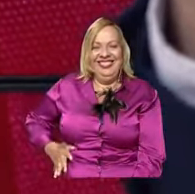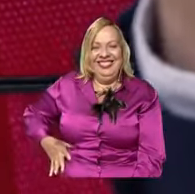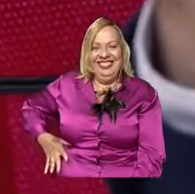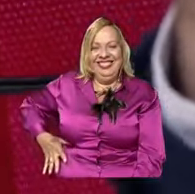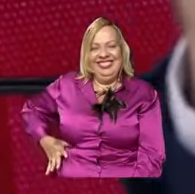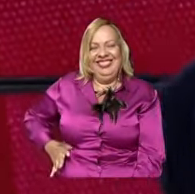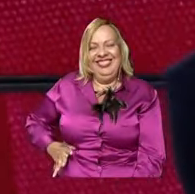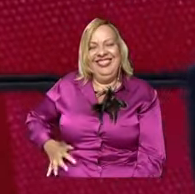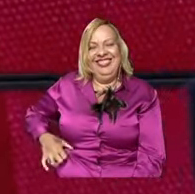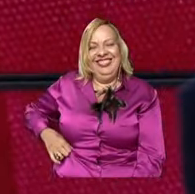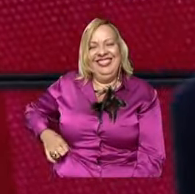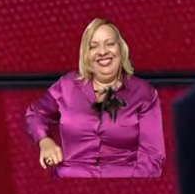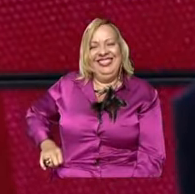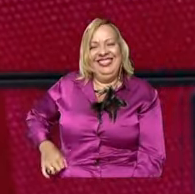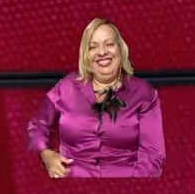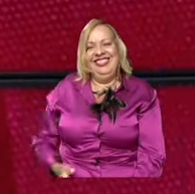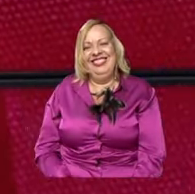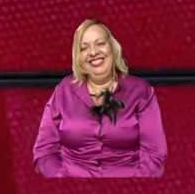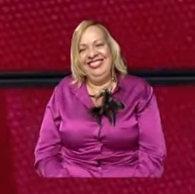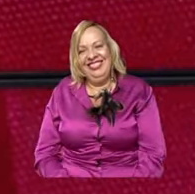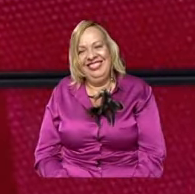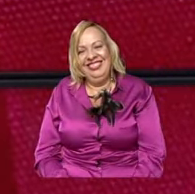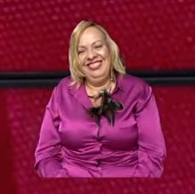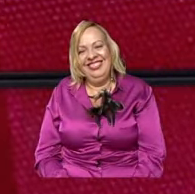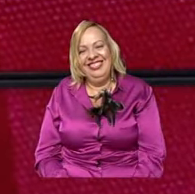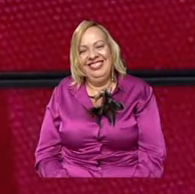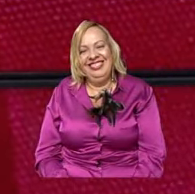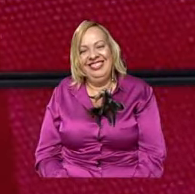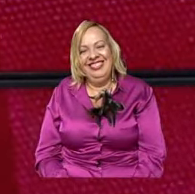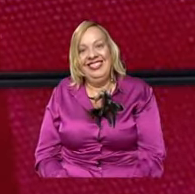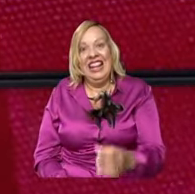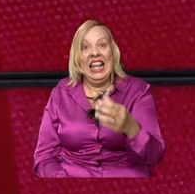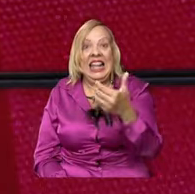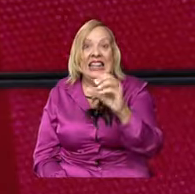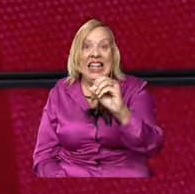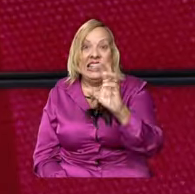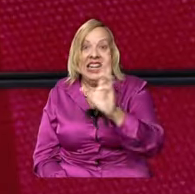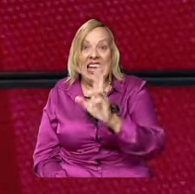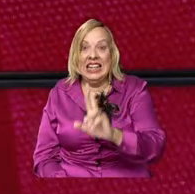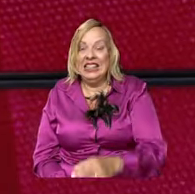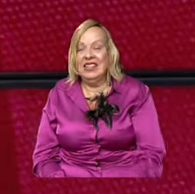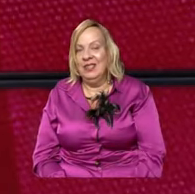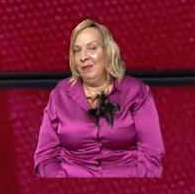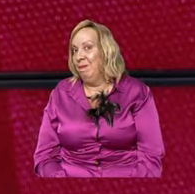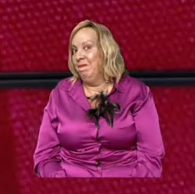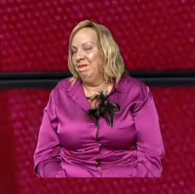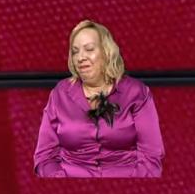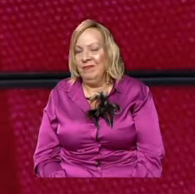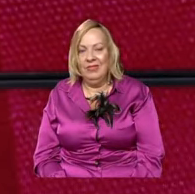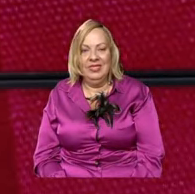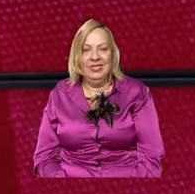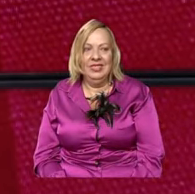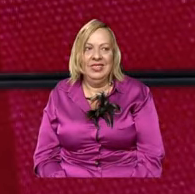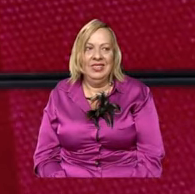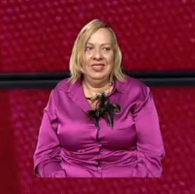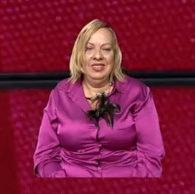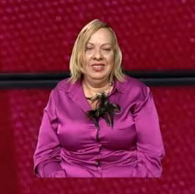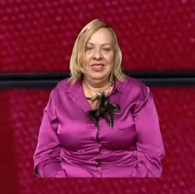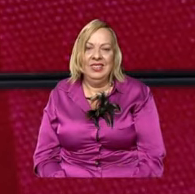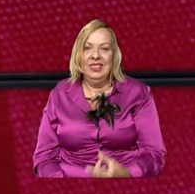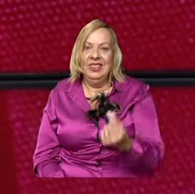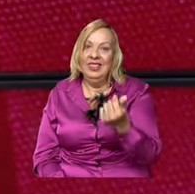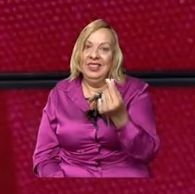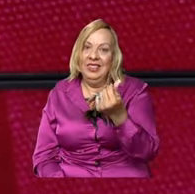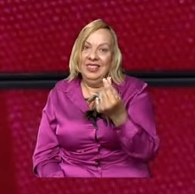Ui, ui, ui! Ai, só, ai, ai! Somente só 10 reais, olha aí. 10 reais é o preço